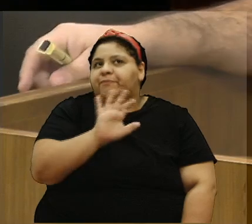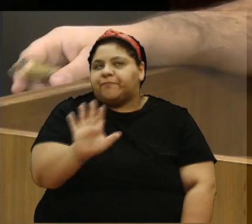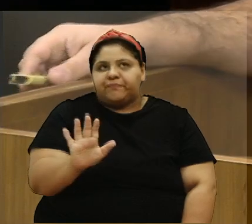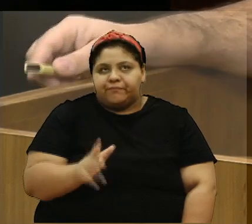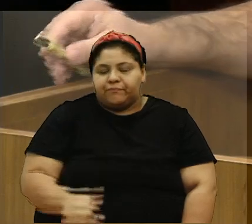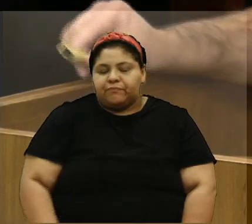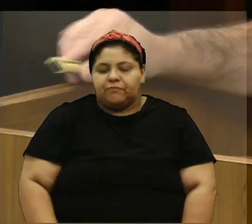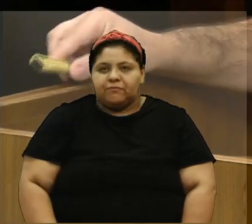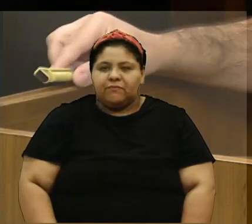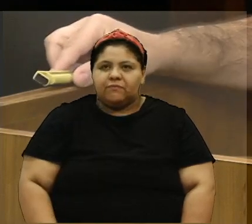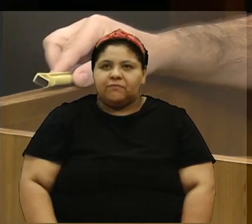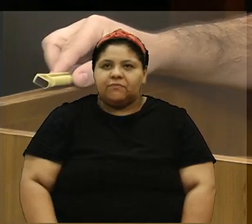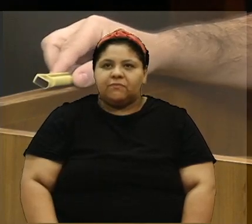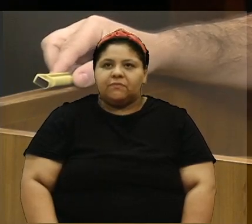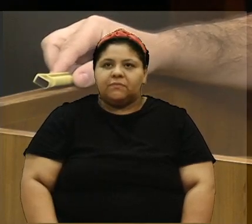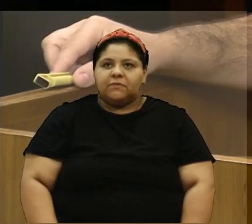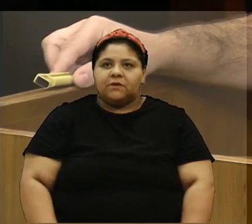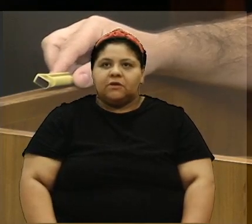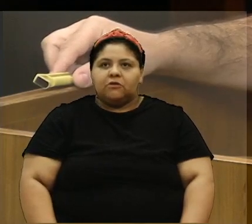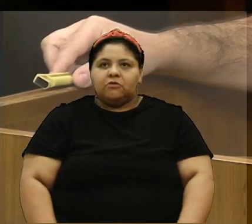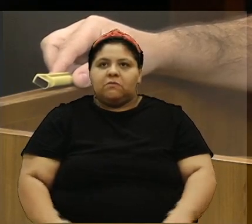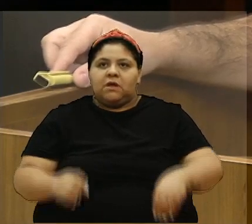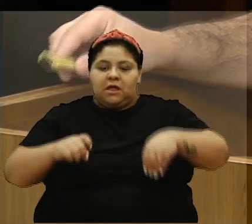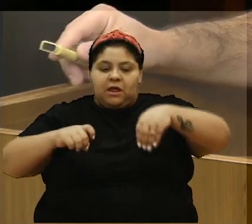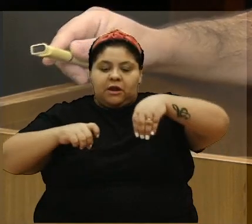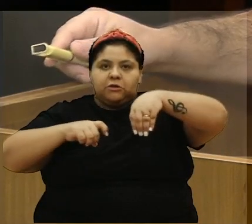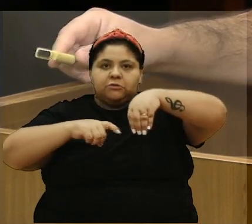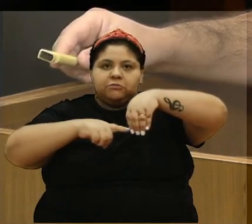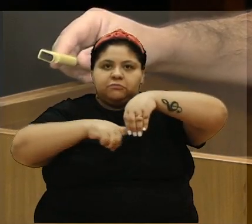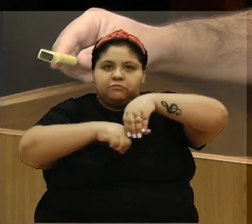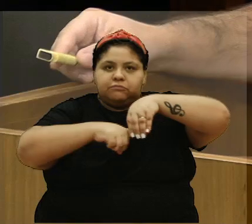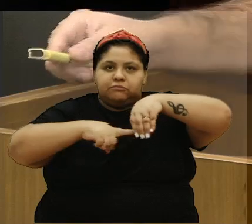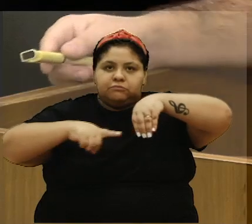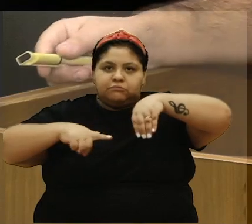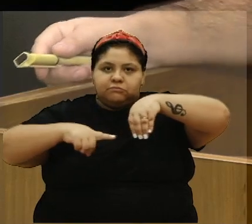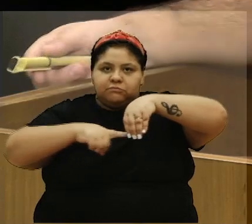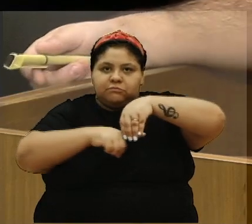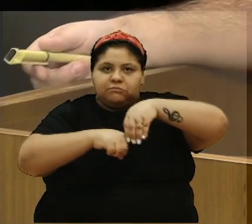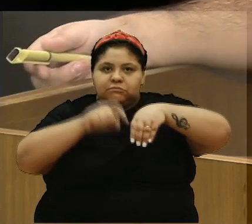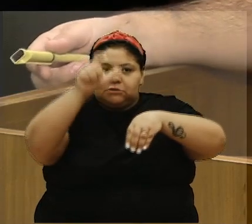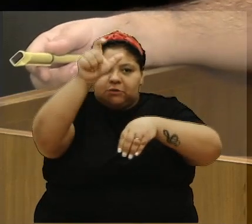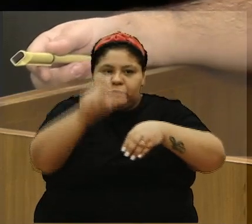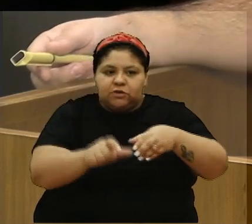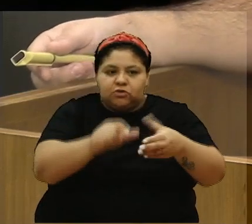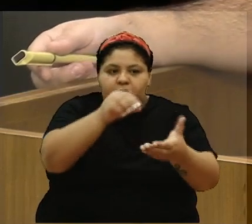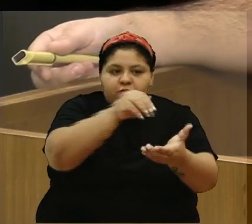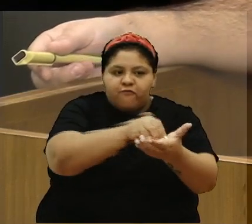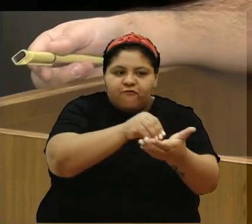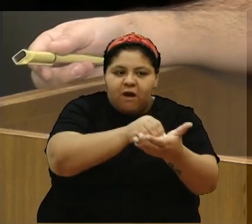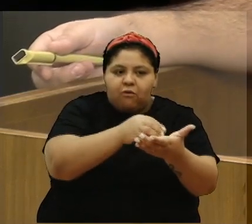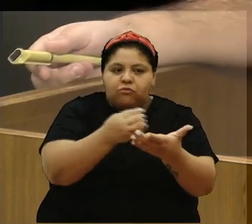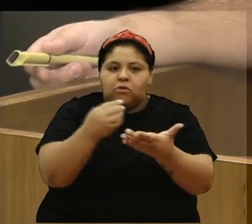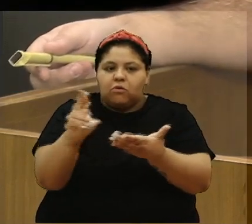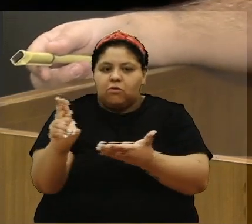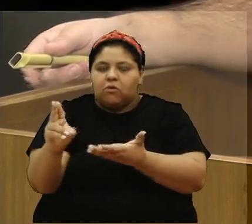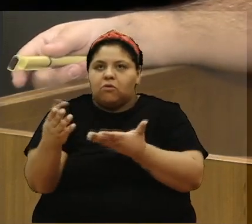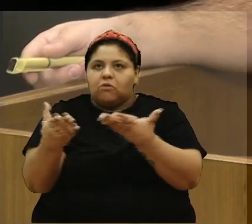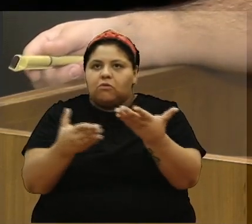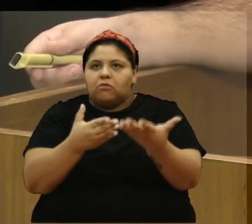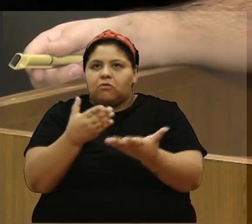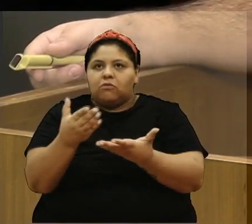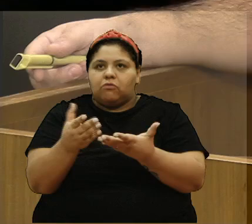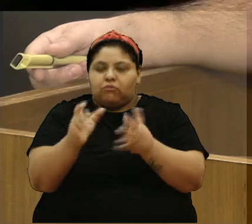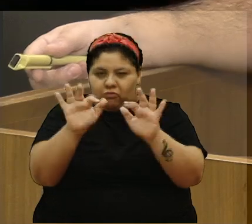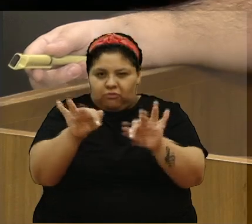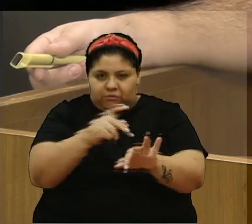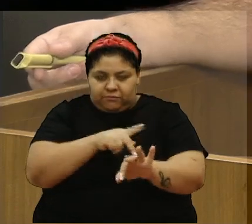uma ressonância magnética, né? Se a pessoa falta, ou se a pessoa acaba concluindo,